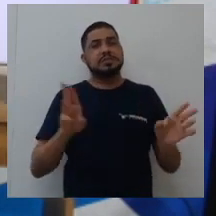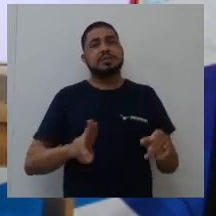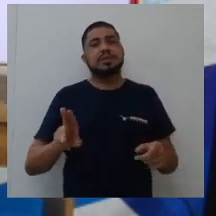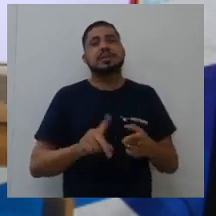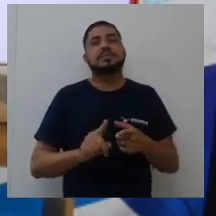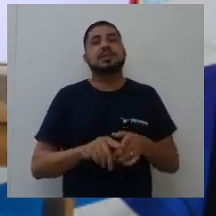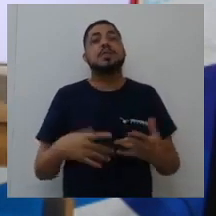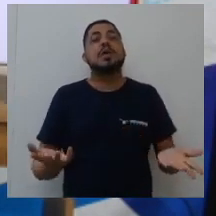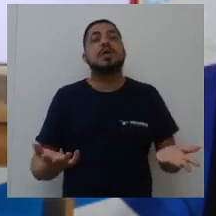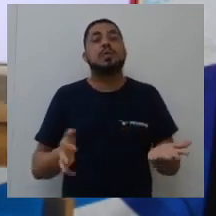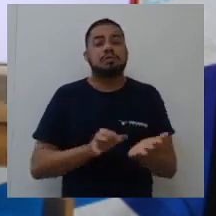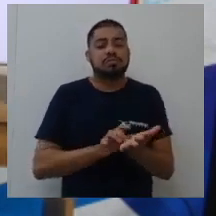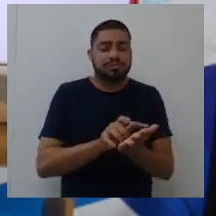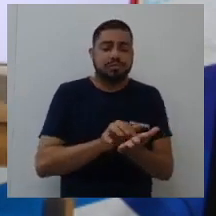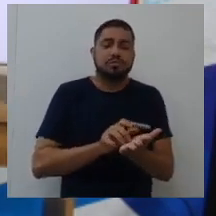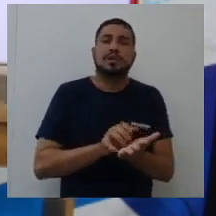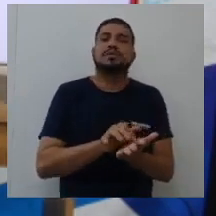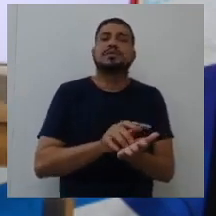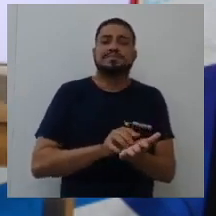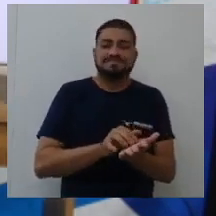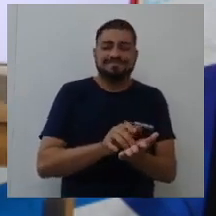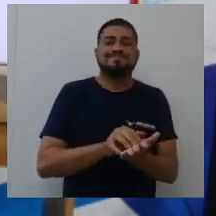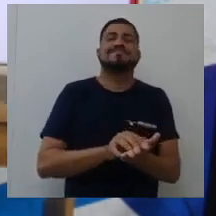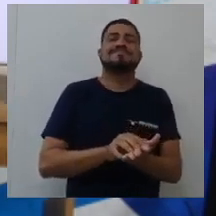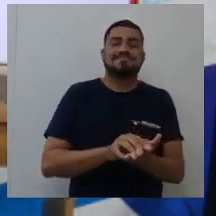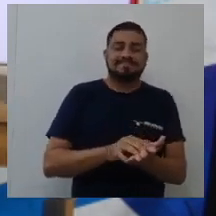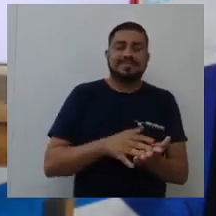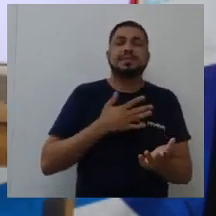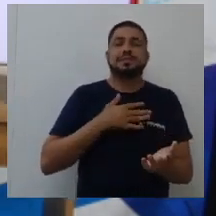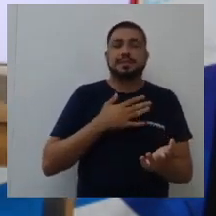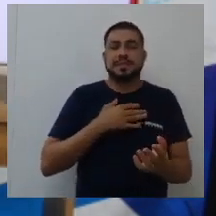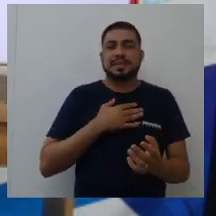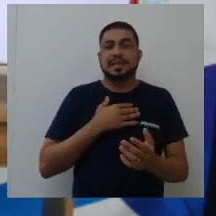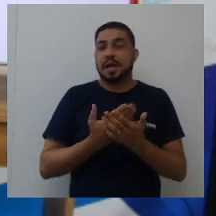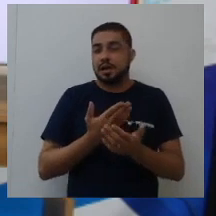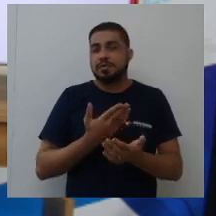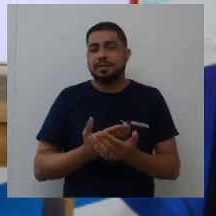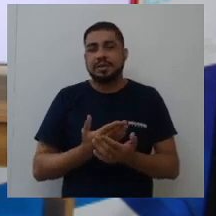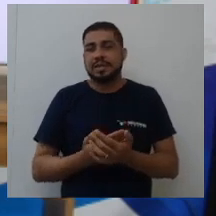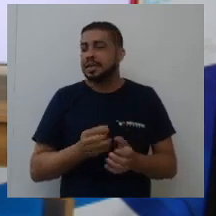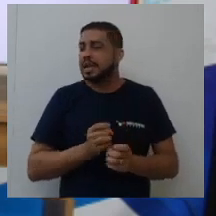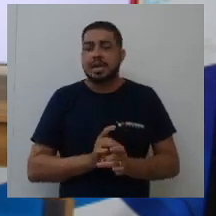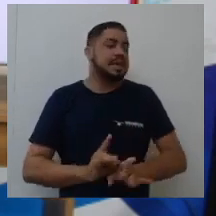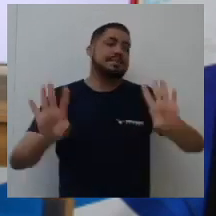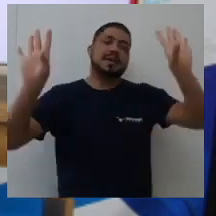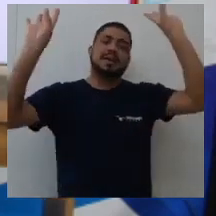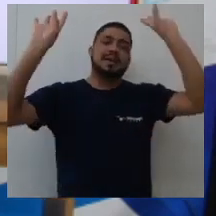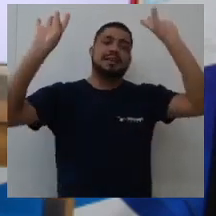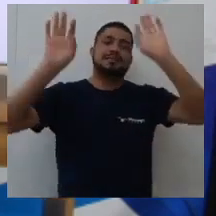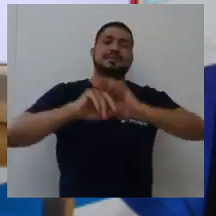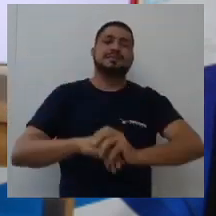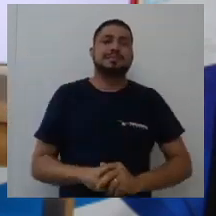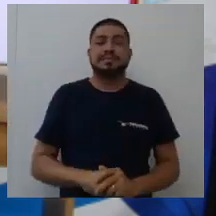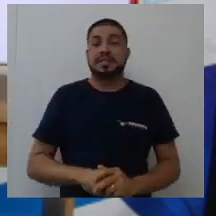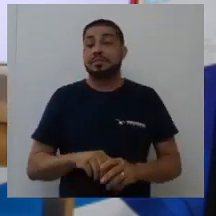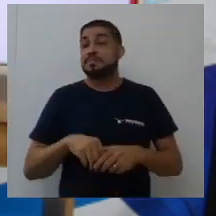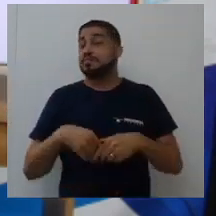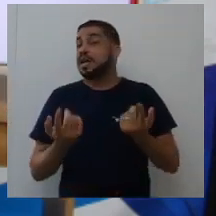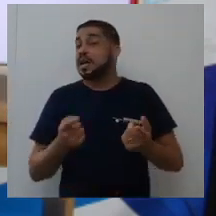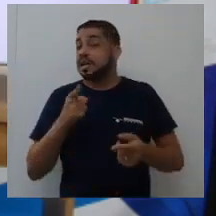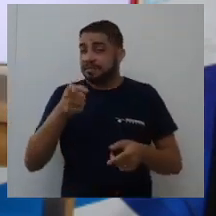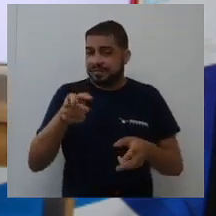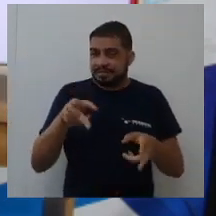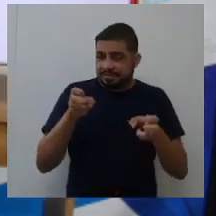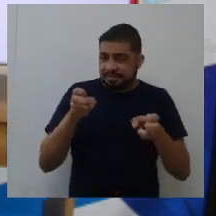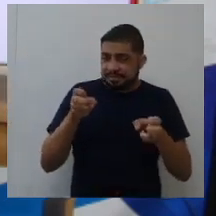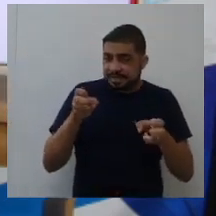é? Calculadora. Na minha aula, a calculadora é liberado. Agora, se liga